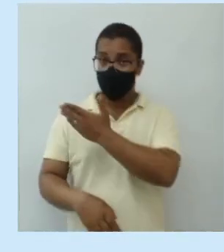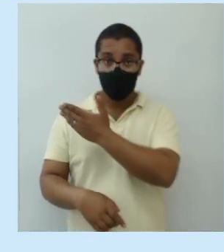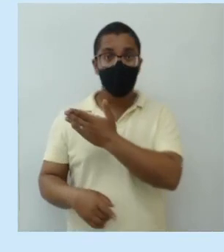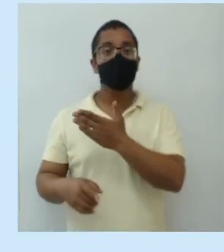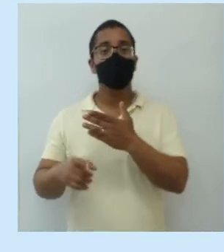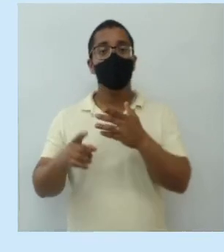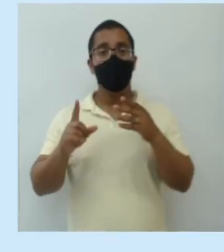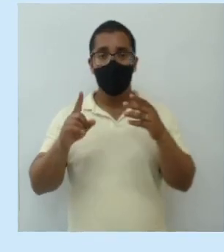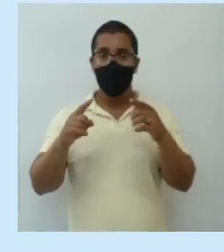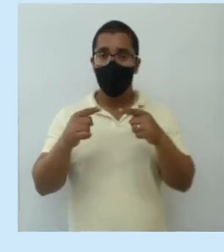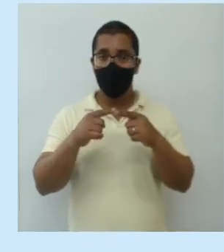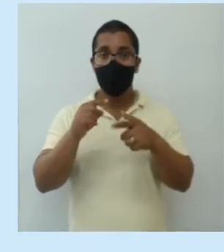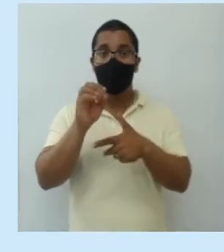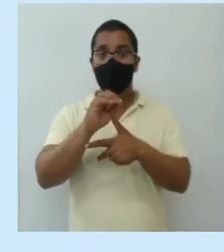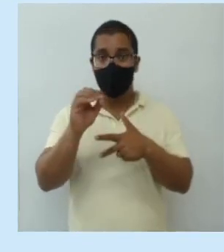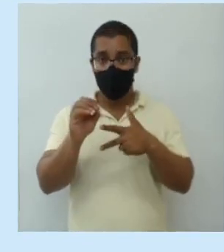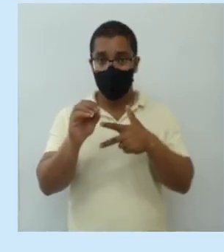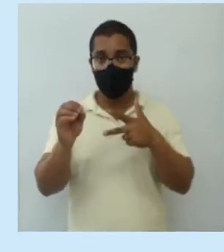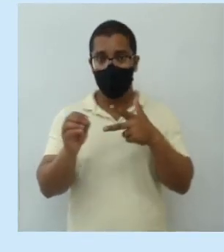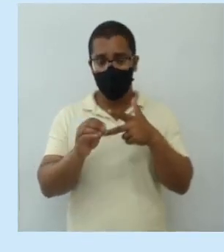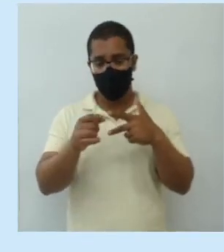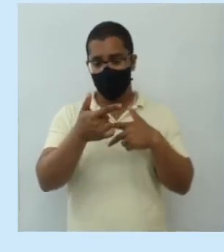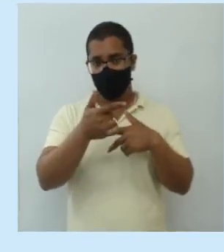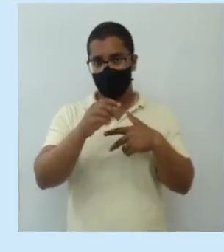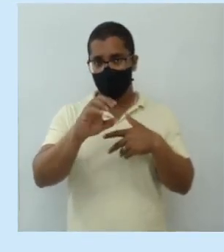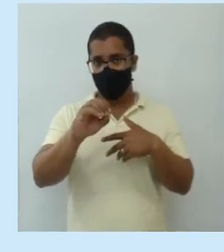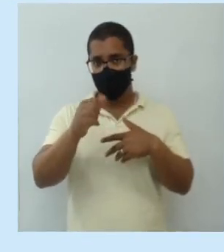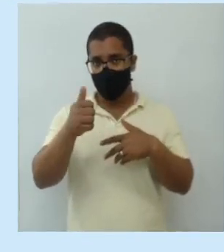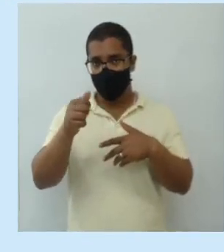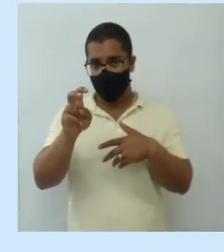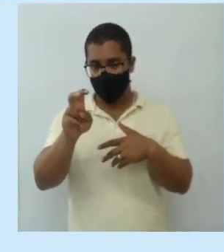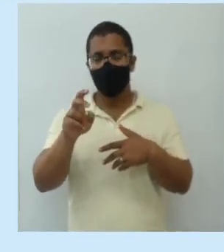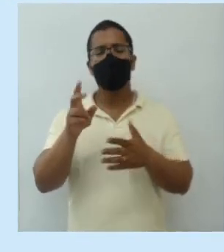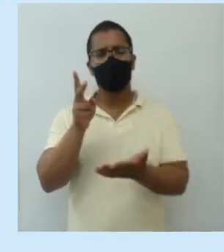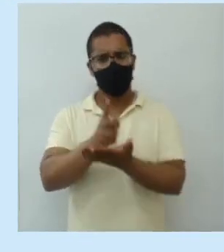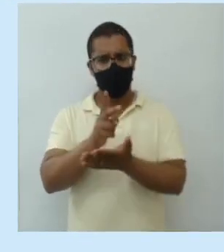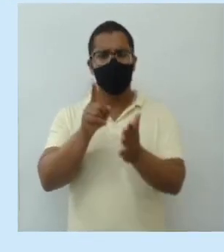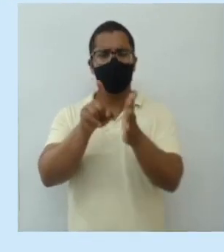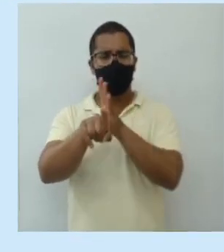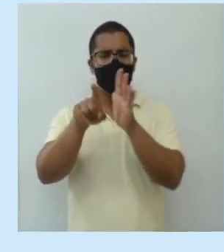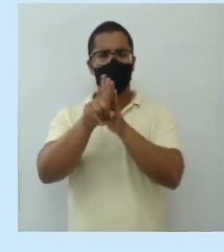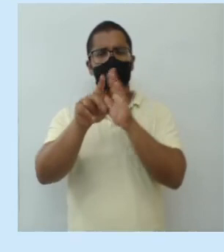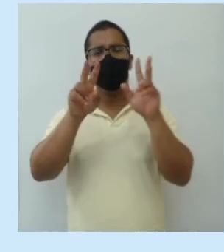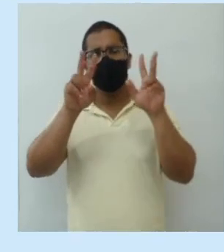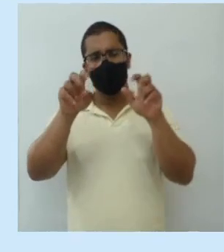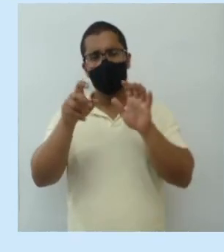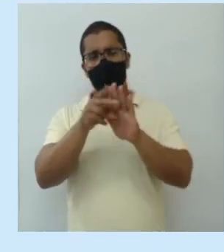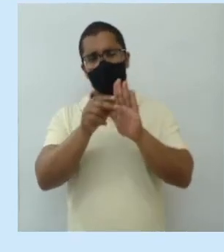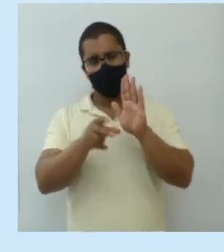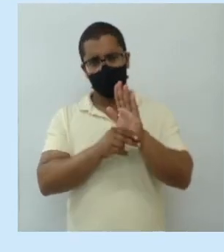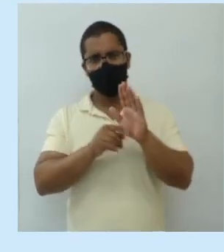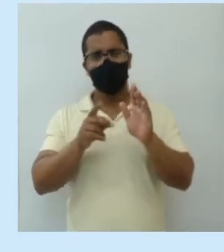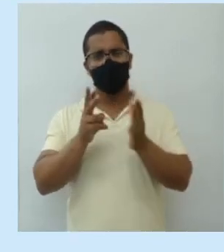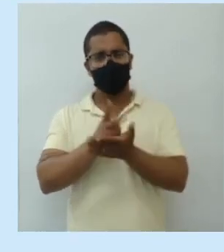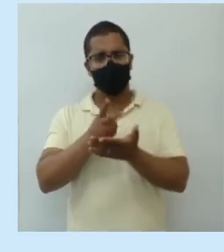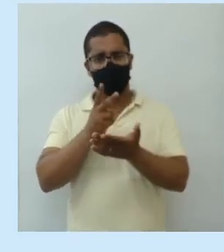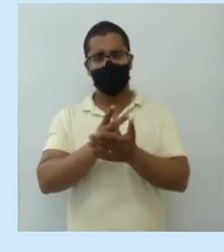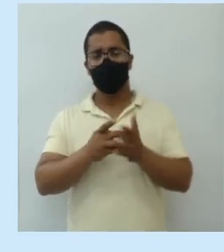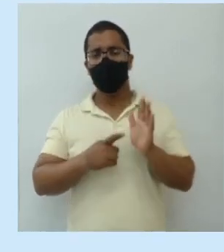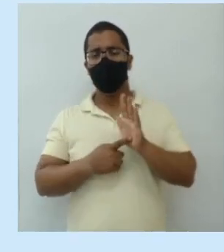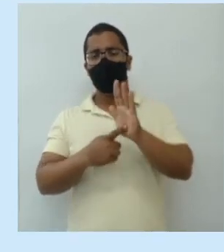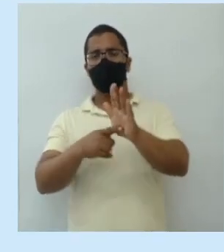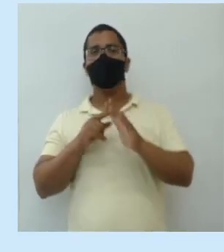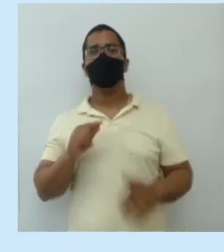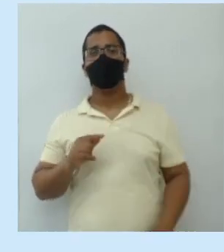de 2015, no qual, e sempre cai no Enem, né, esse conteúdo, no qual ele vai, né, trazer